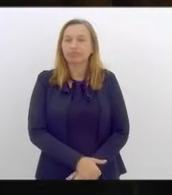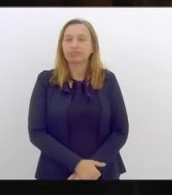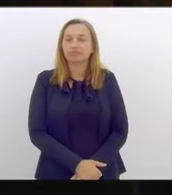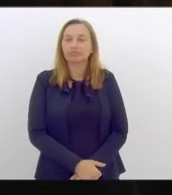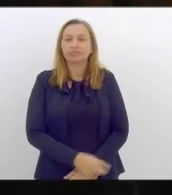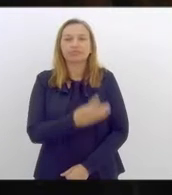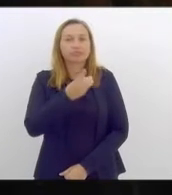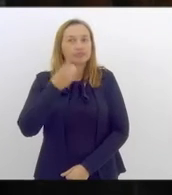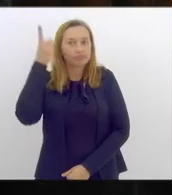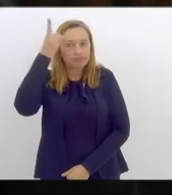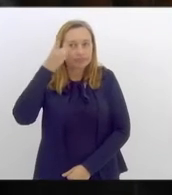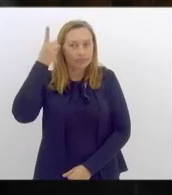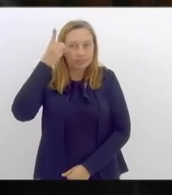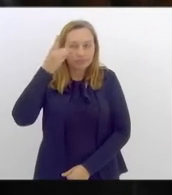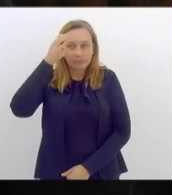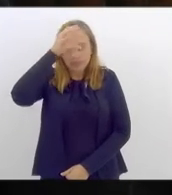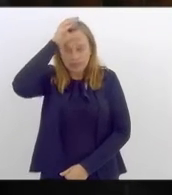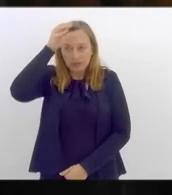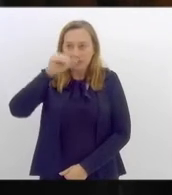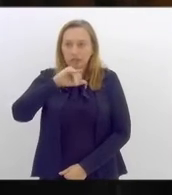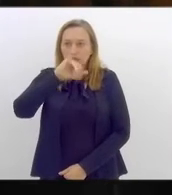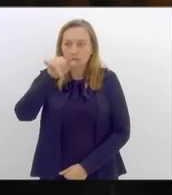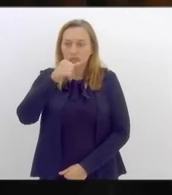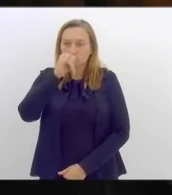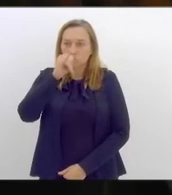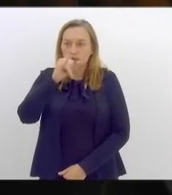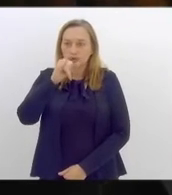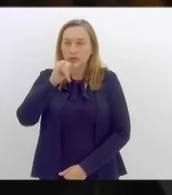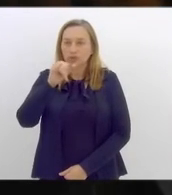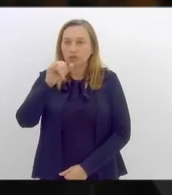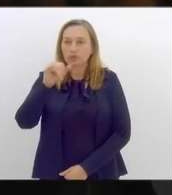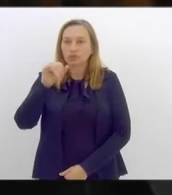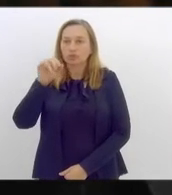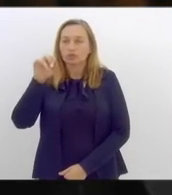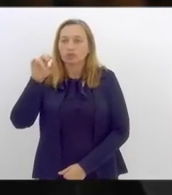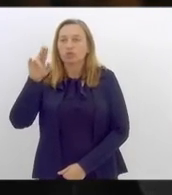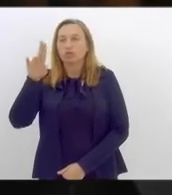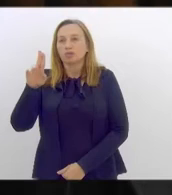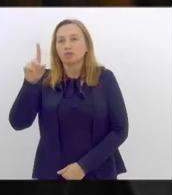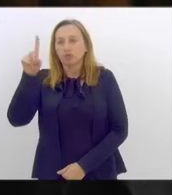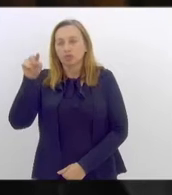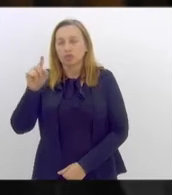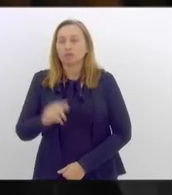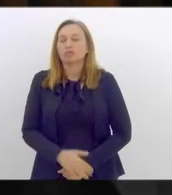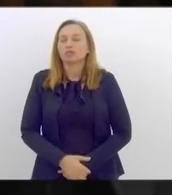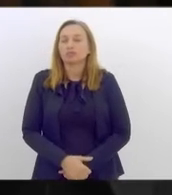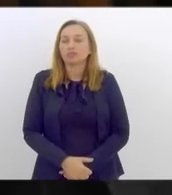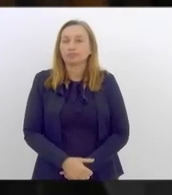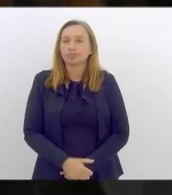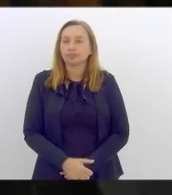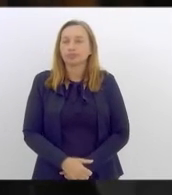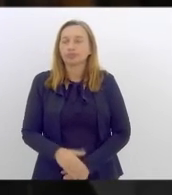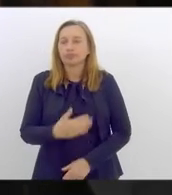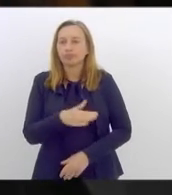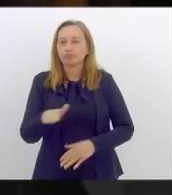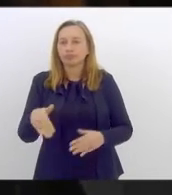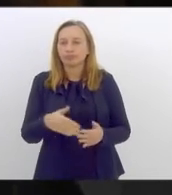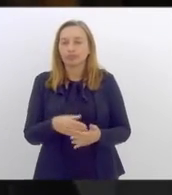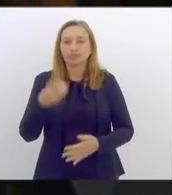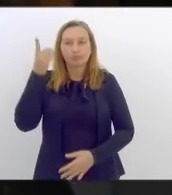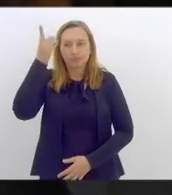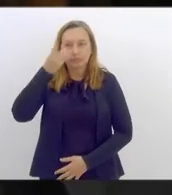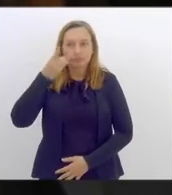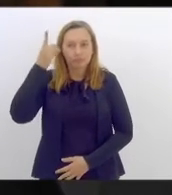deputada tia Ju senhoras e senhores Deputados